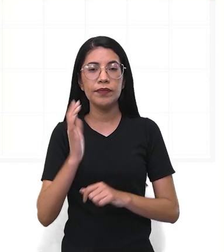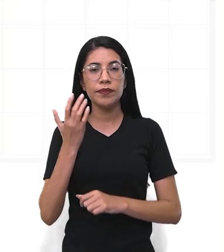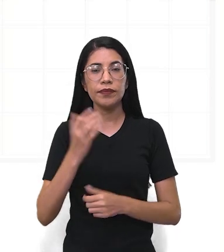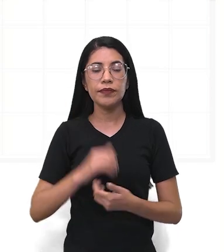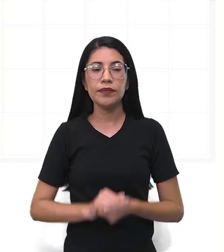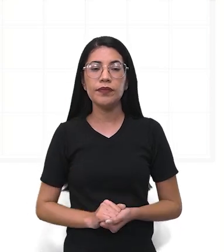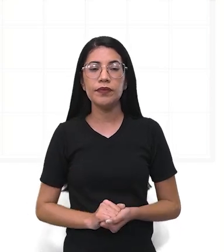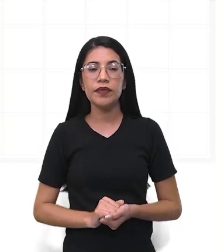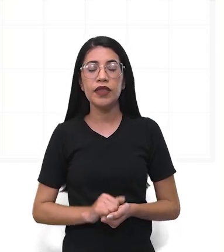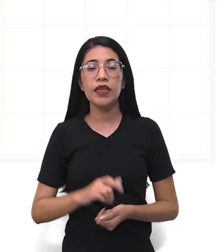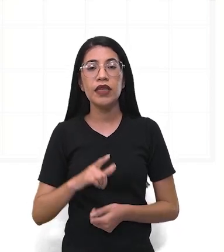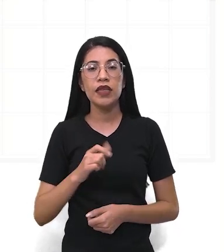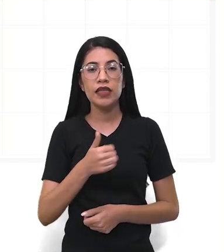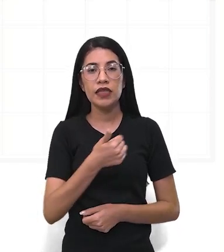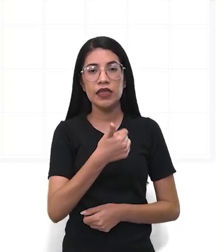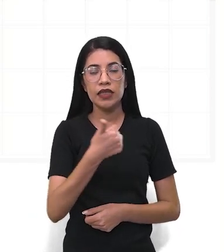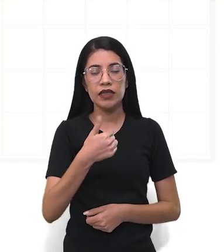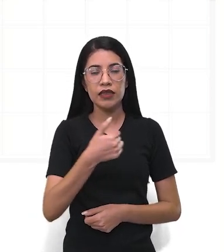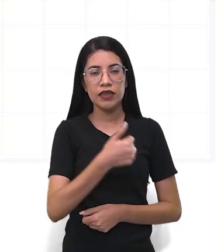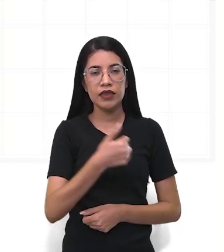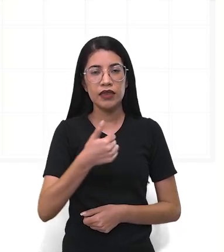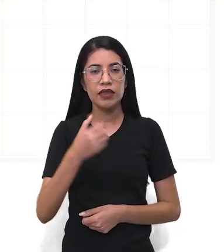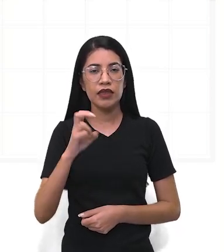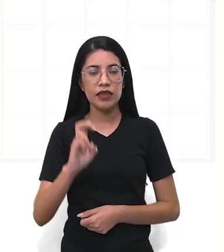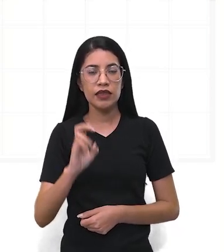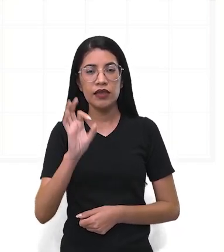tenho 115%. Ora,